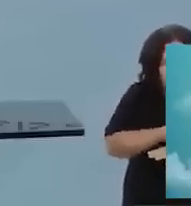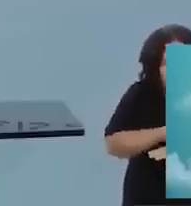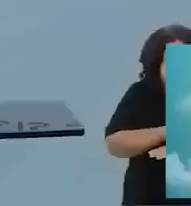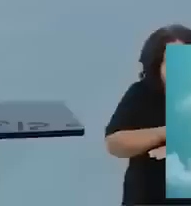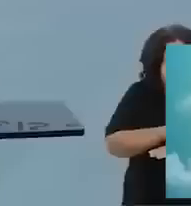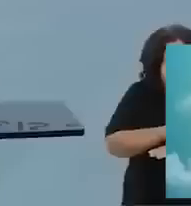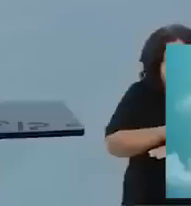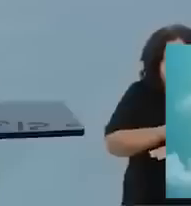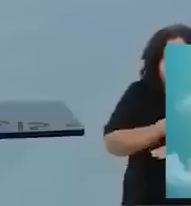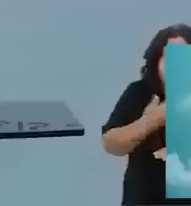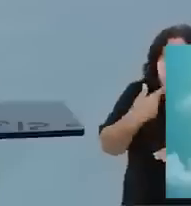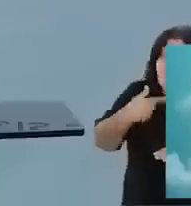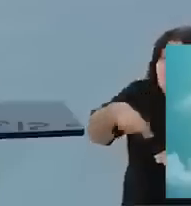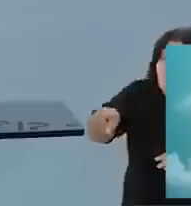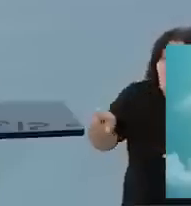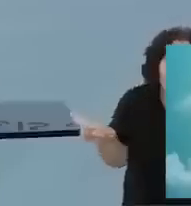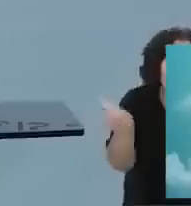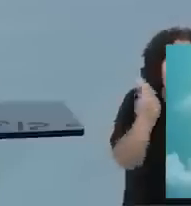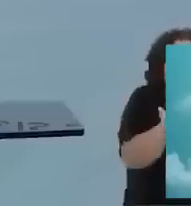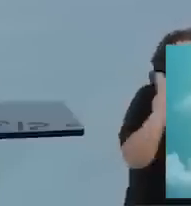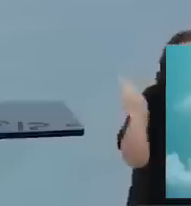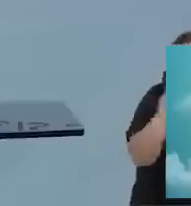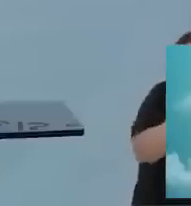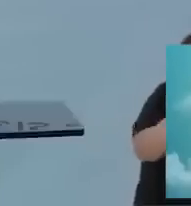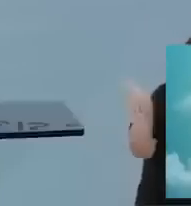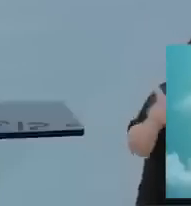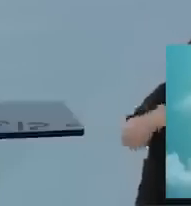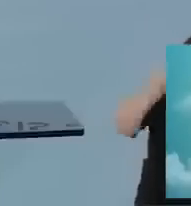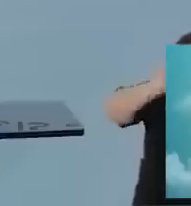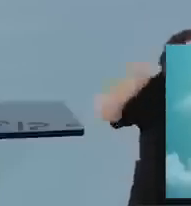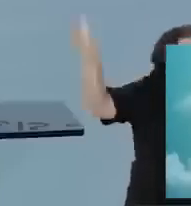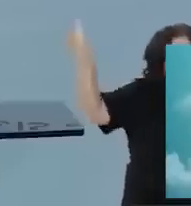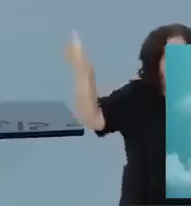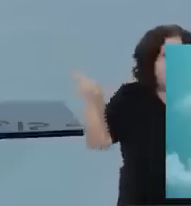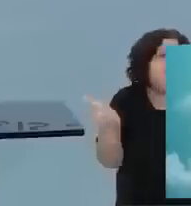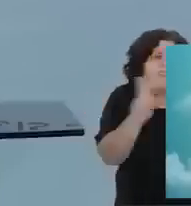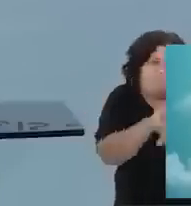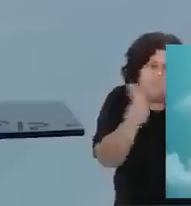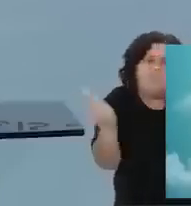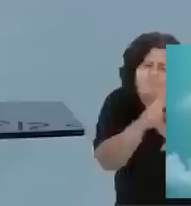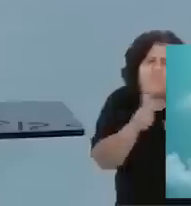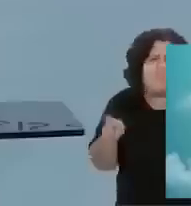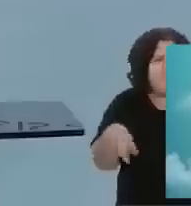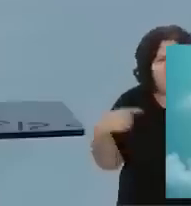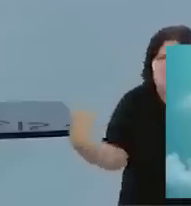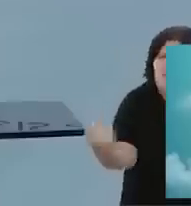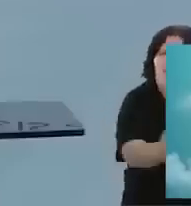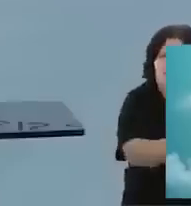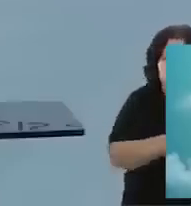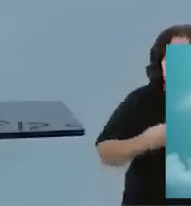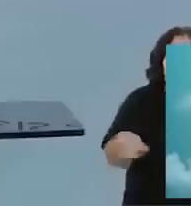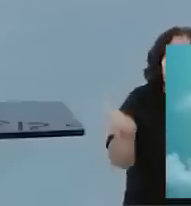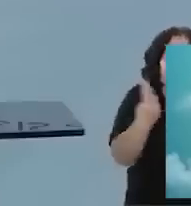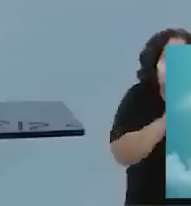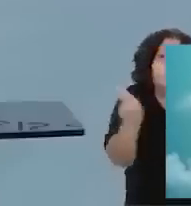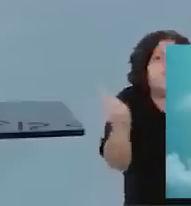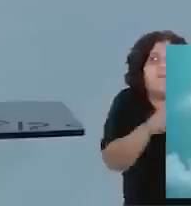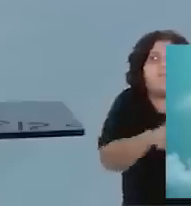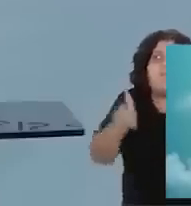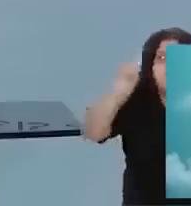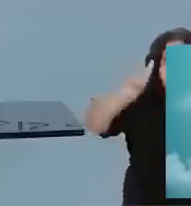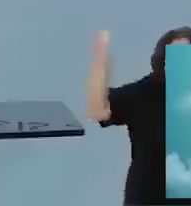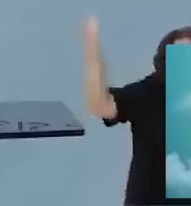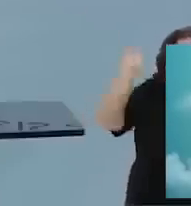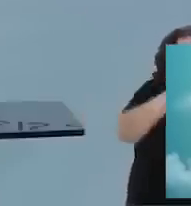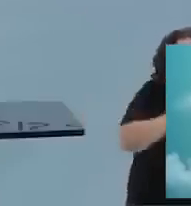é o seu relacionamento, nas mais diversas áreas. Primeiro, Paulo trata do relacionamento com Deus, no